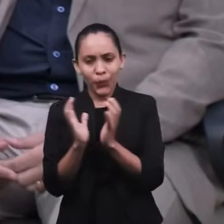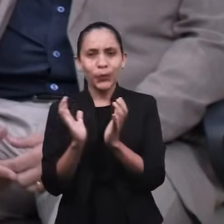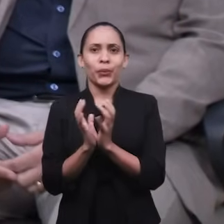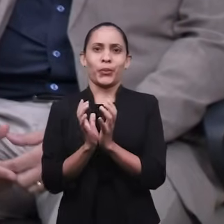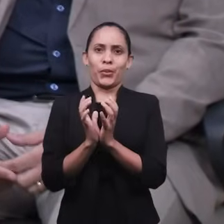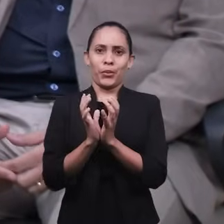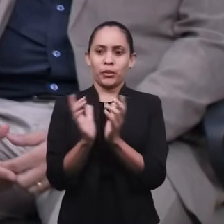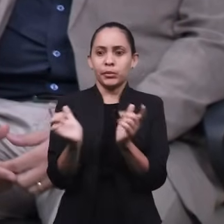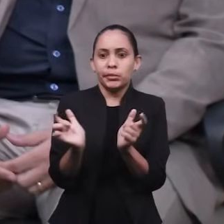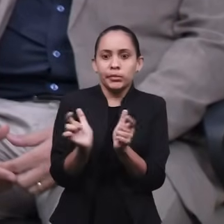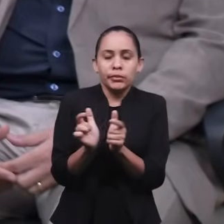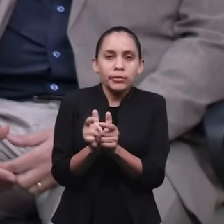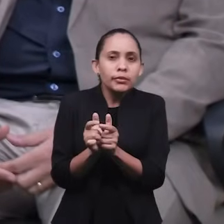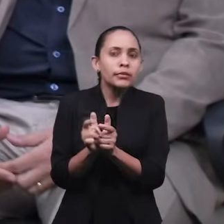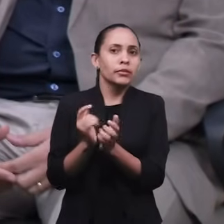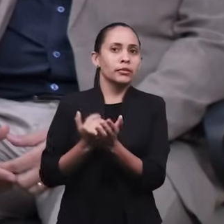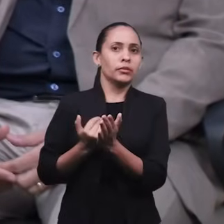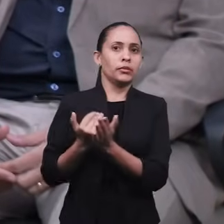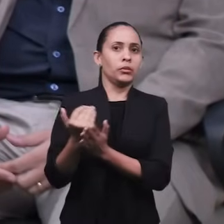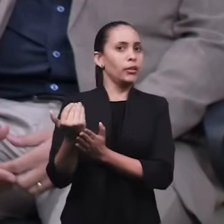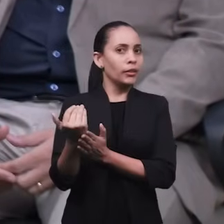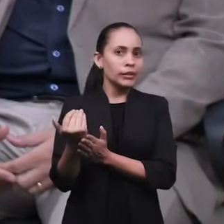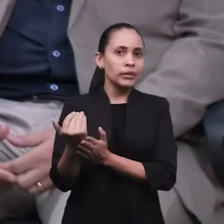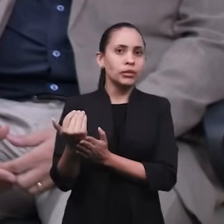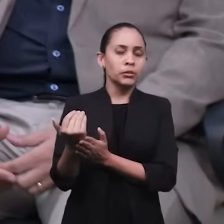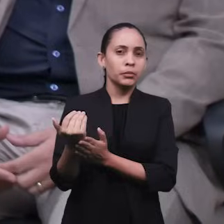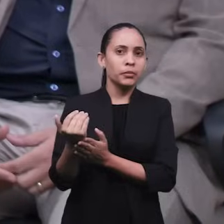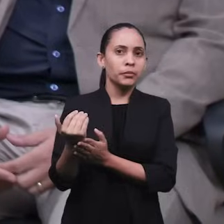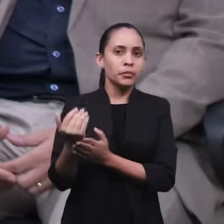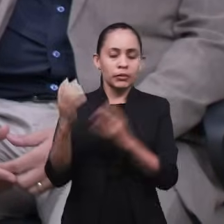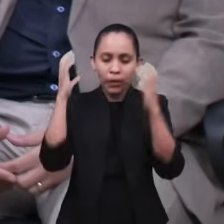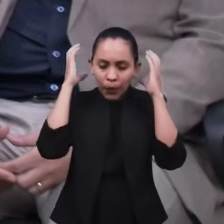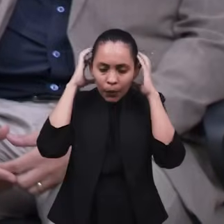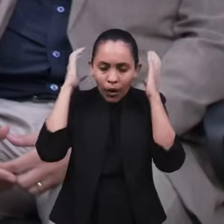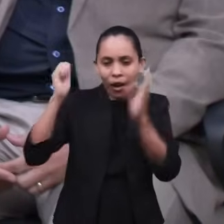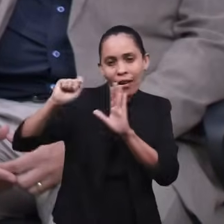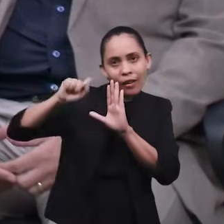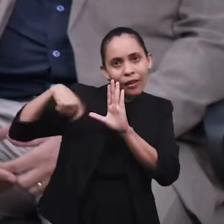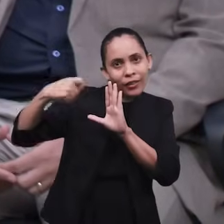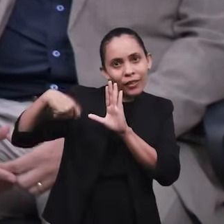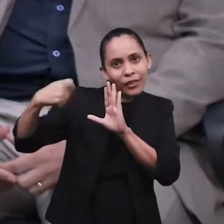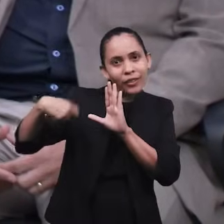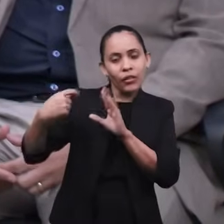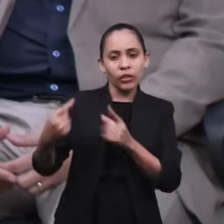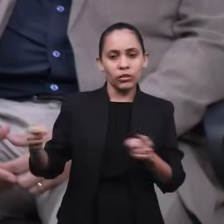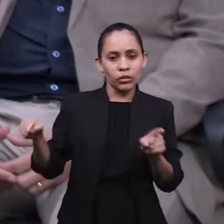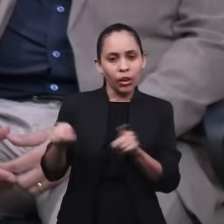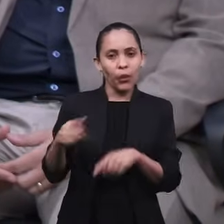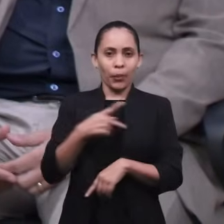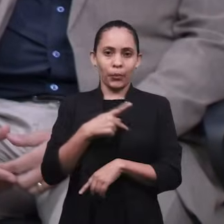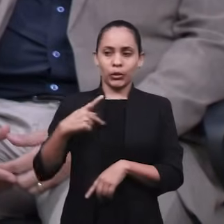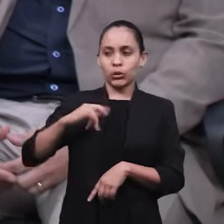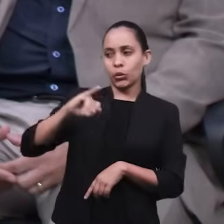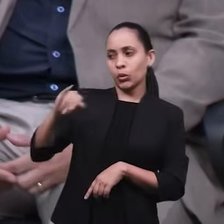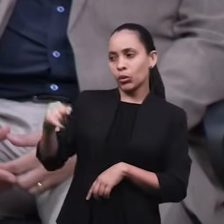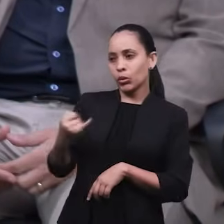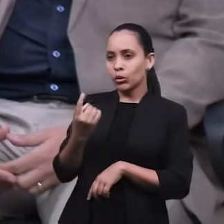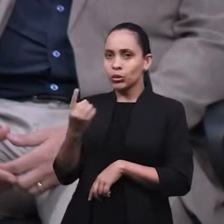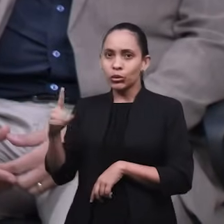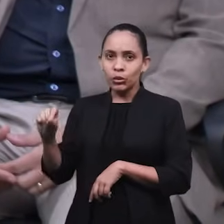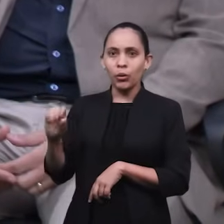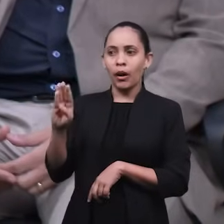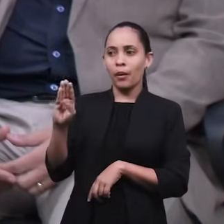ser muito reduzido, inclusive no início nós começamos a gravar com solos, né? O pastor João